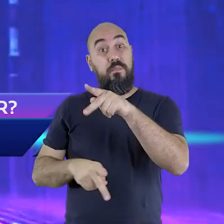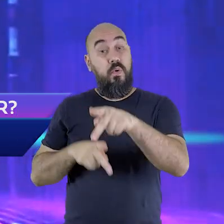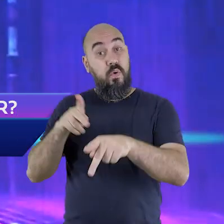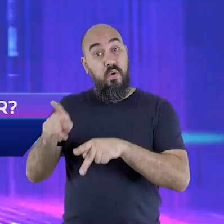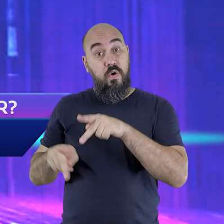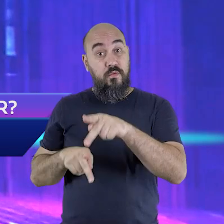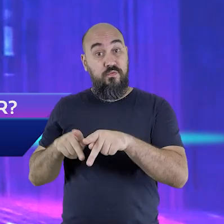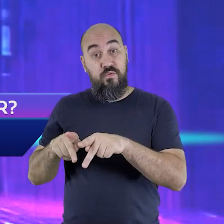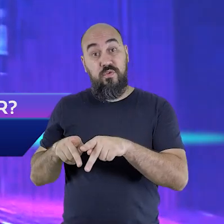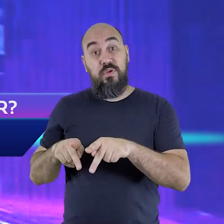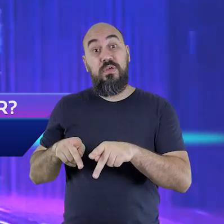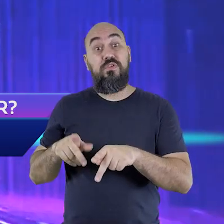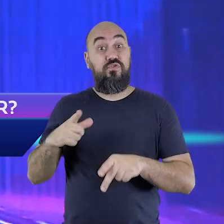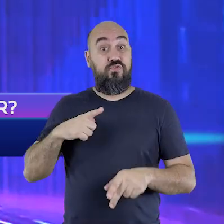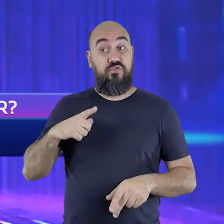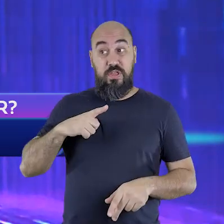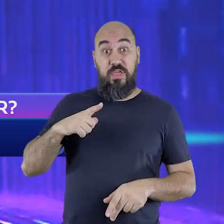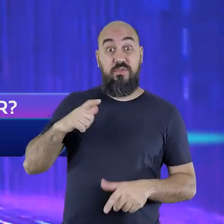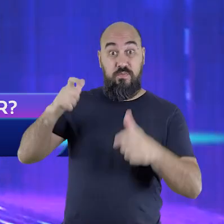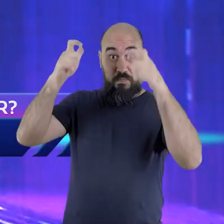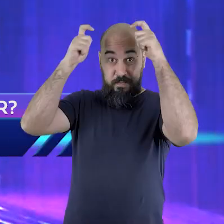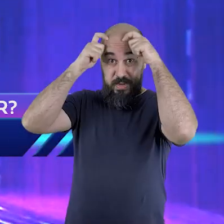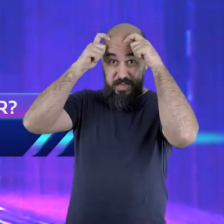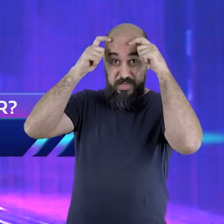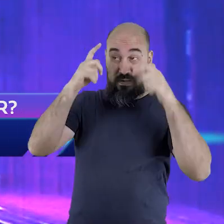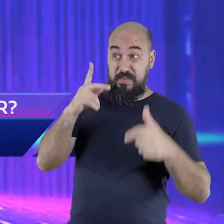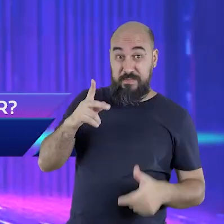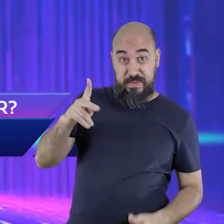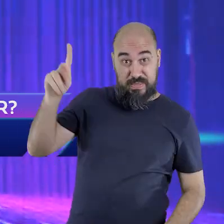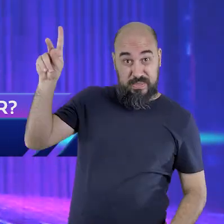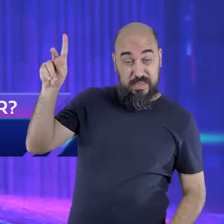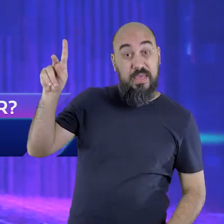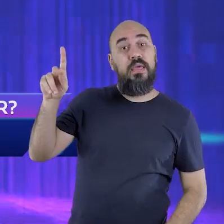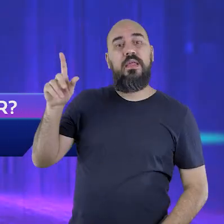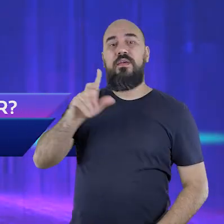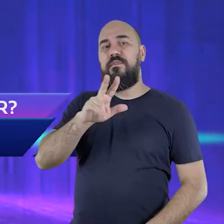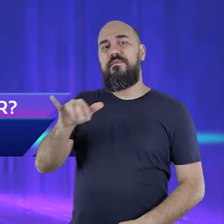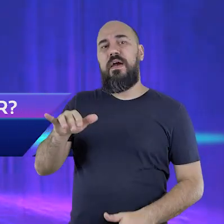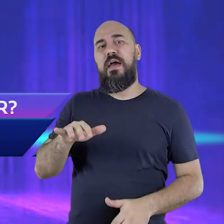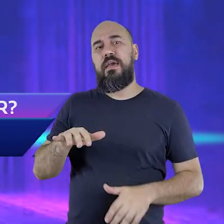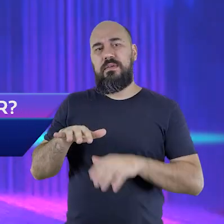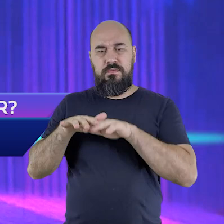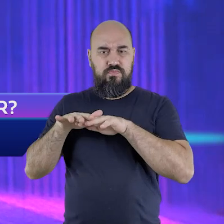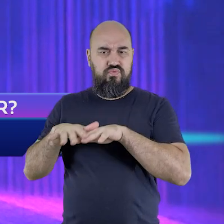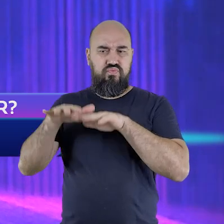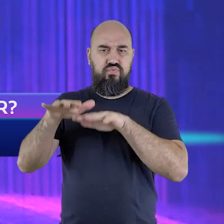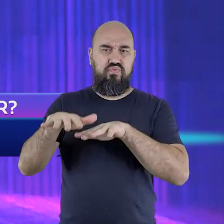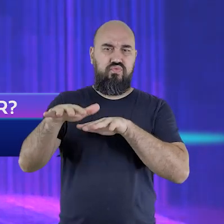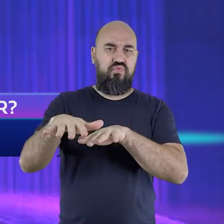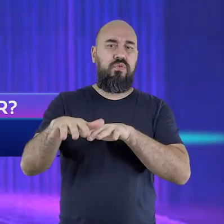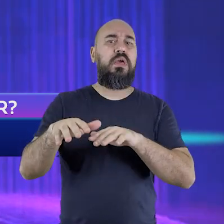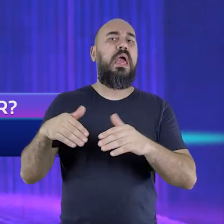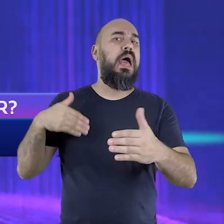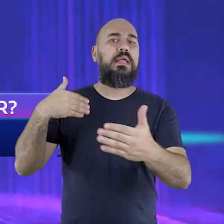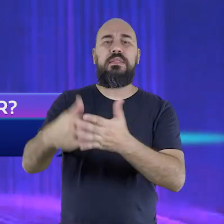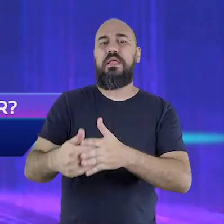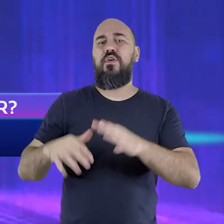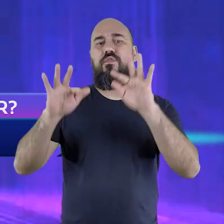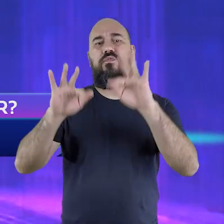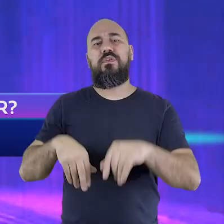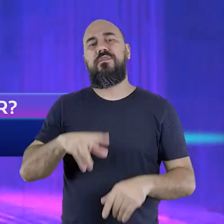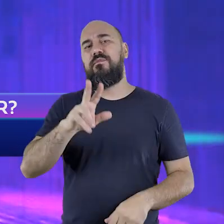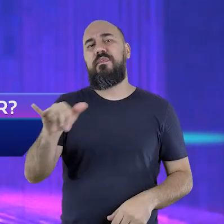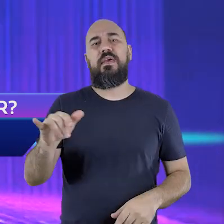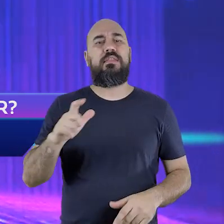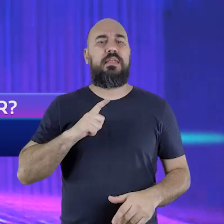há de vir destruirá a cidade e o santuário, e o seu fim será num dilúvio, até ao fim haverá